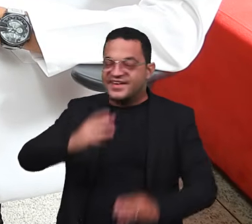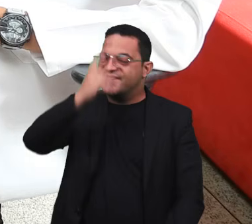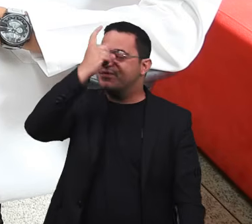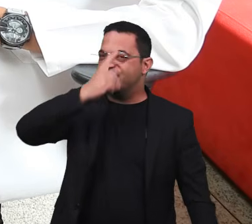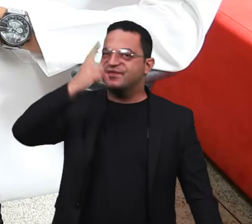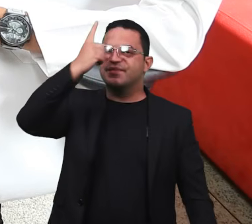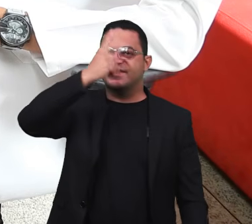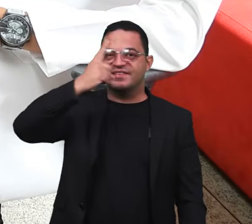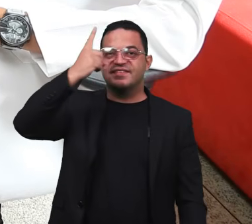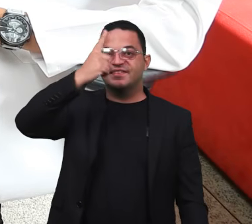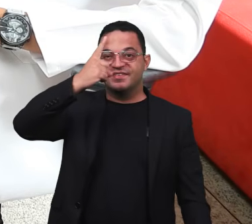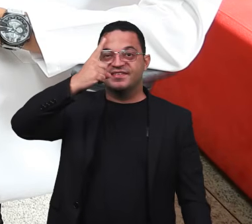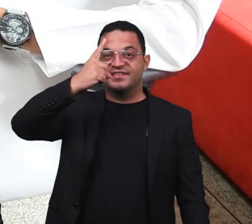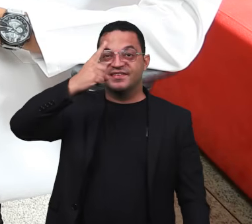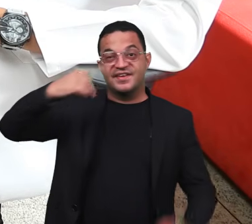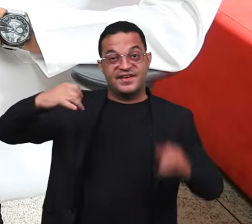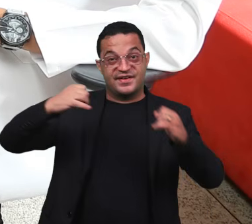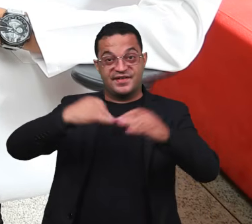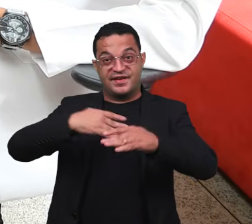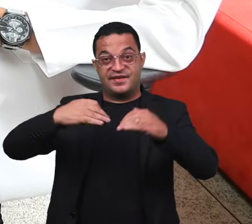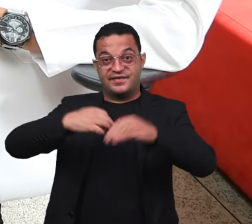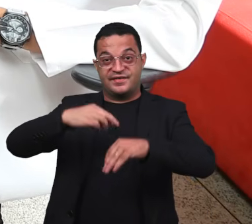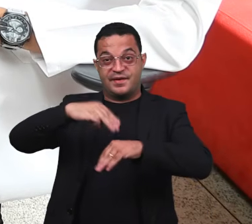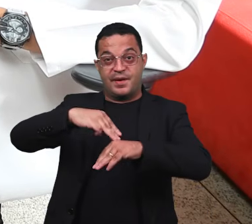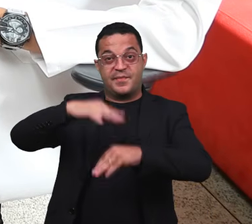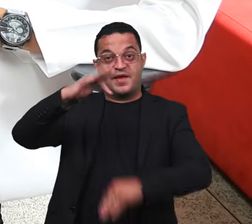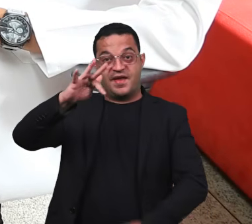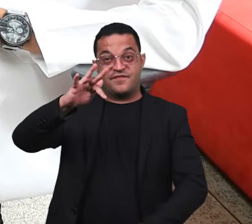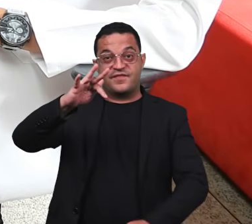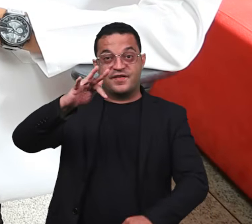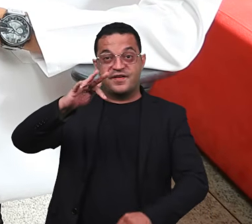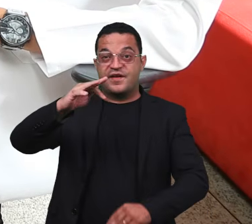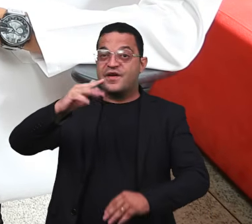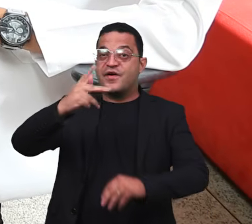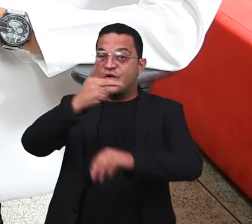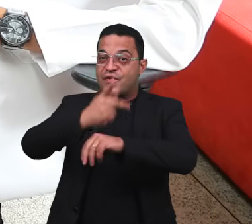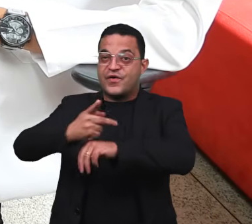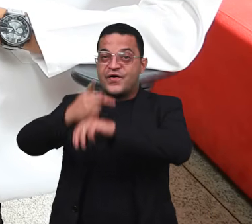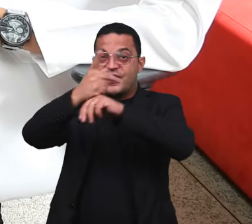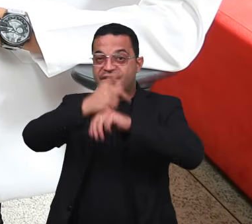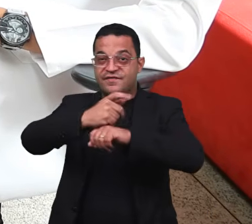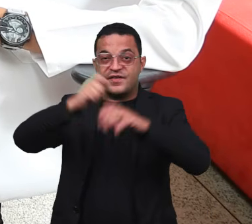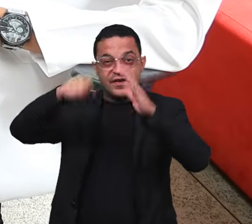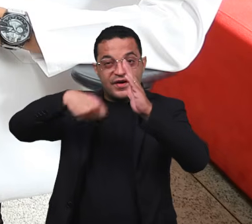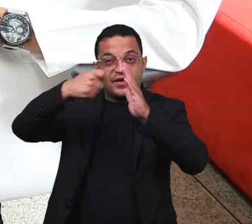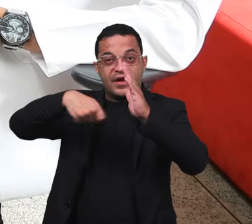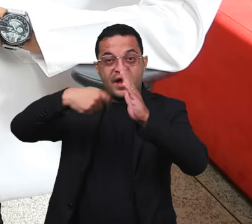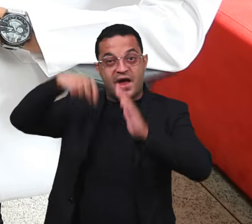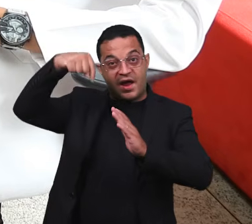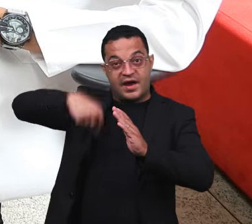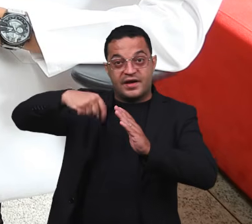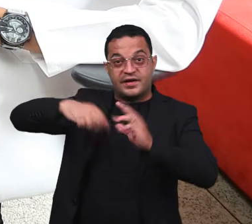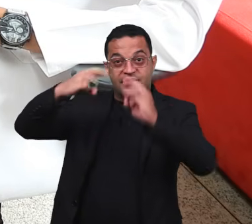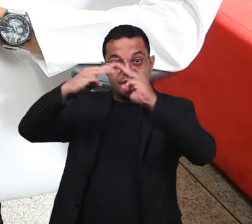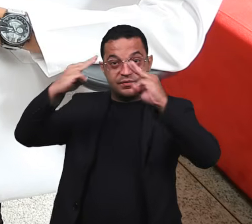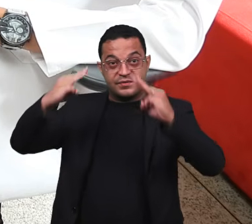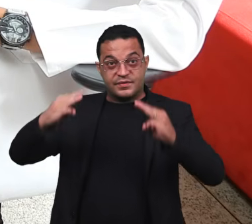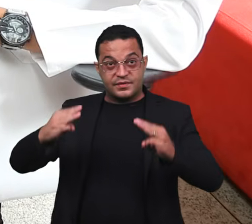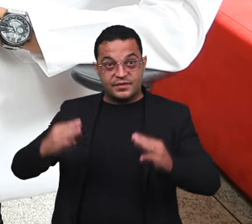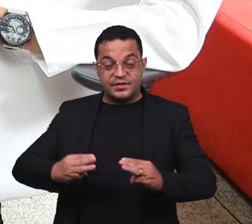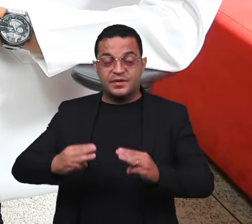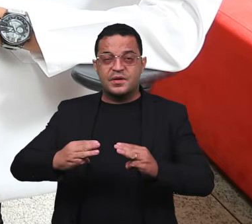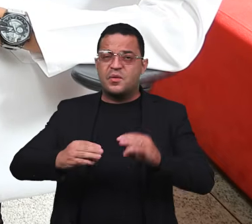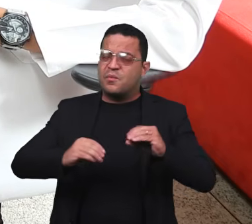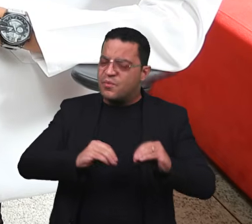Domingos Martins, município aqui de Marechal Floriano, gravando diretamente aqui do Manaim. Nós mudamos um